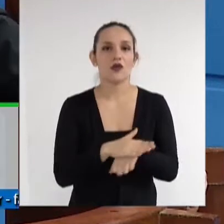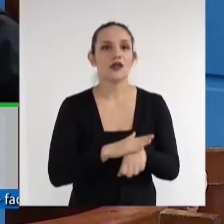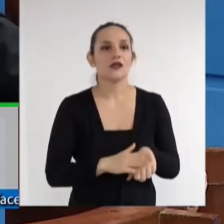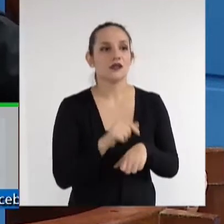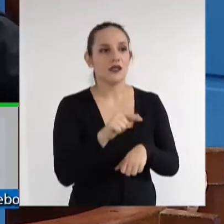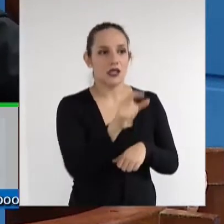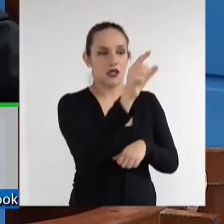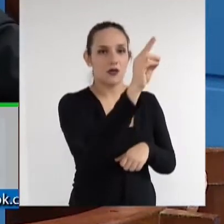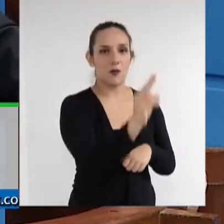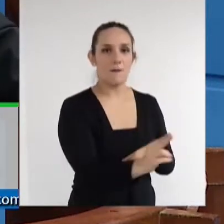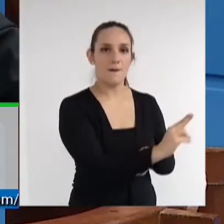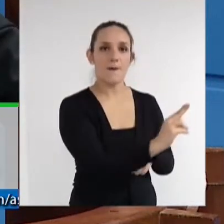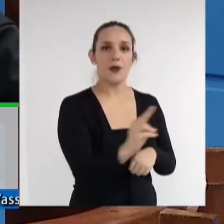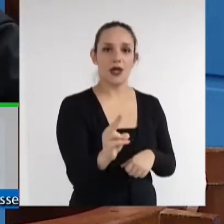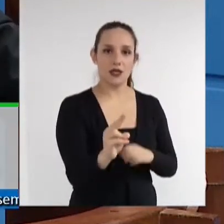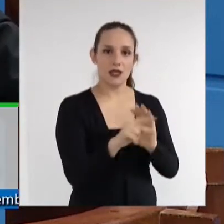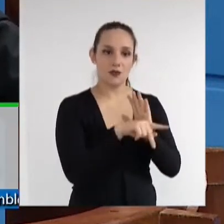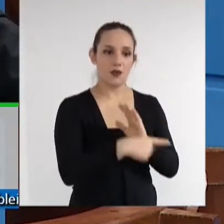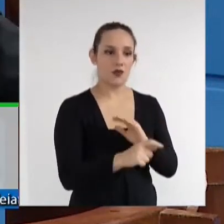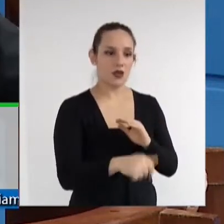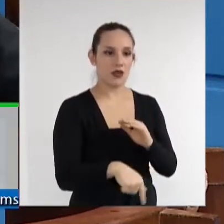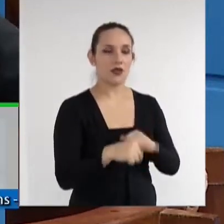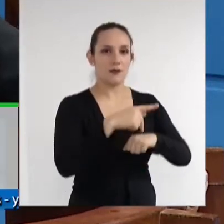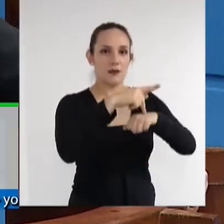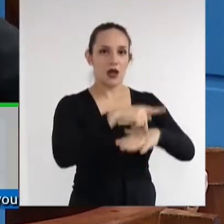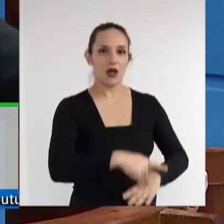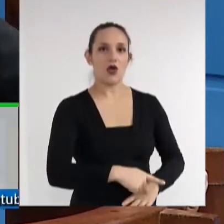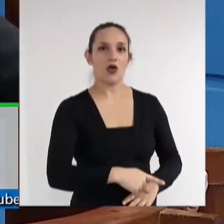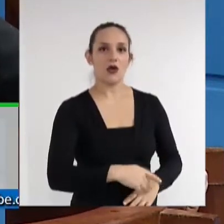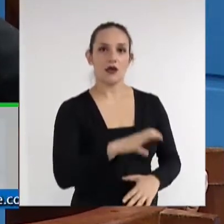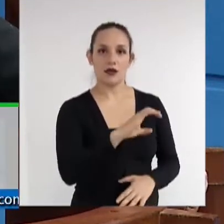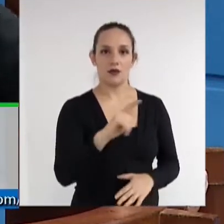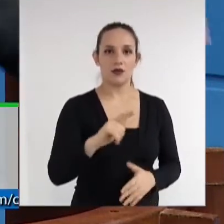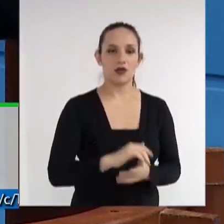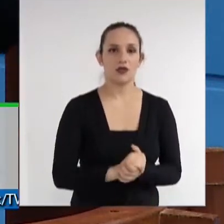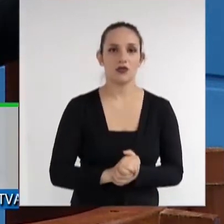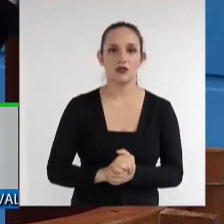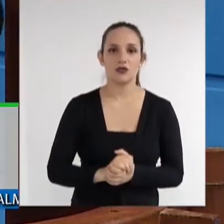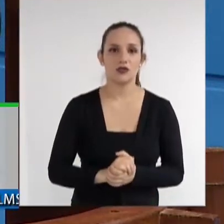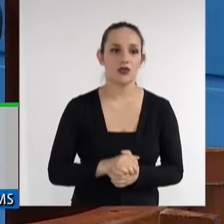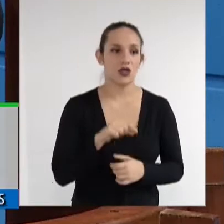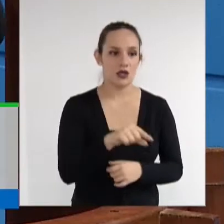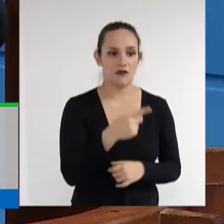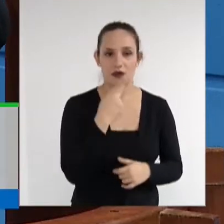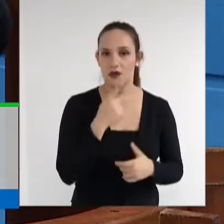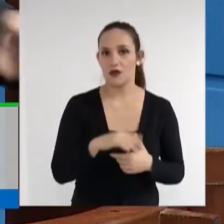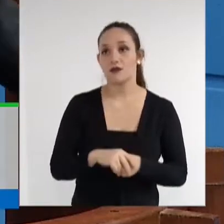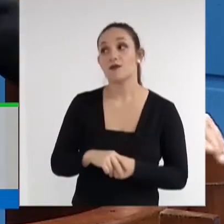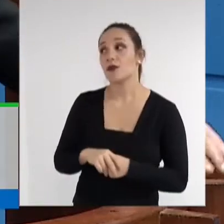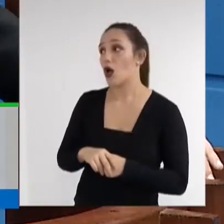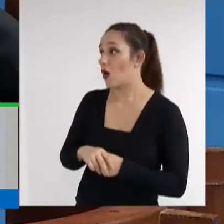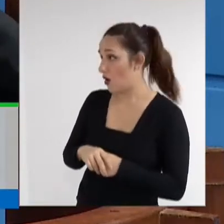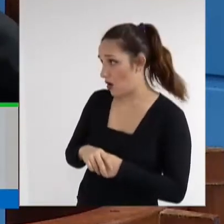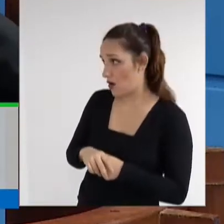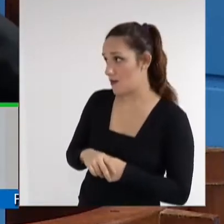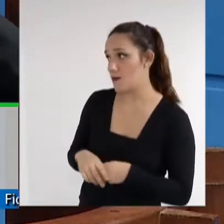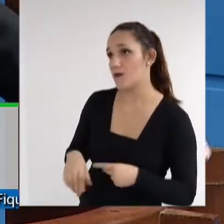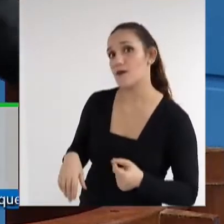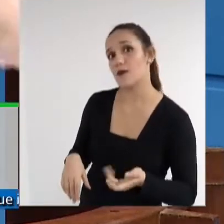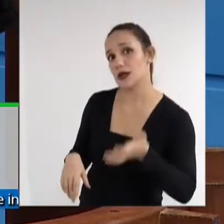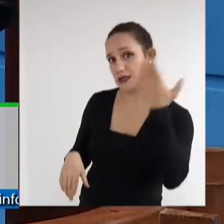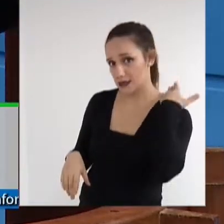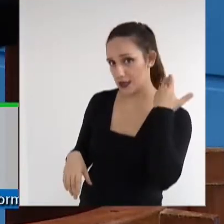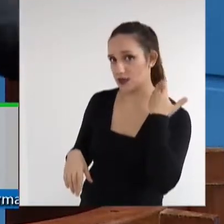aqui de Campo Grande, e ele me falava que, na época do governo Lula,